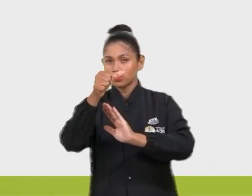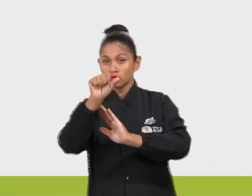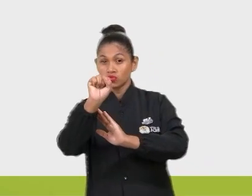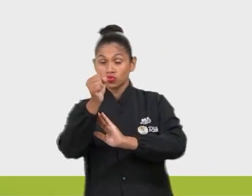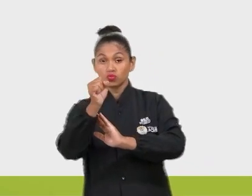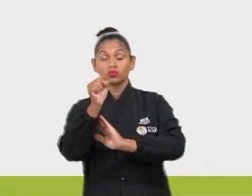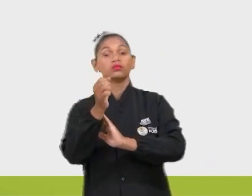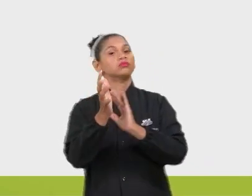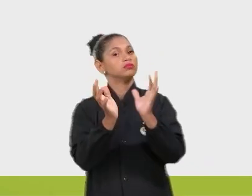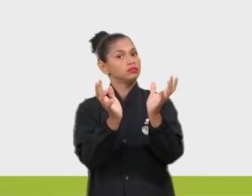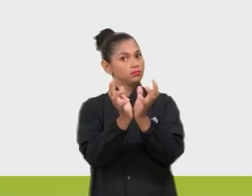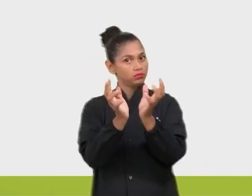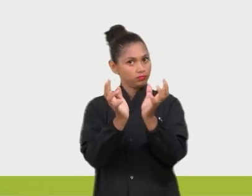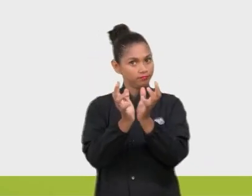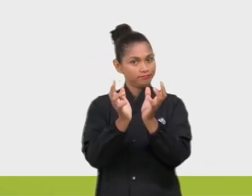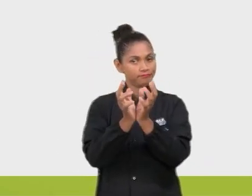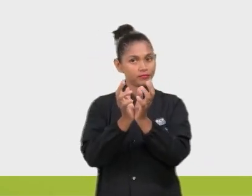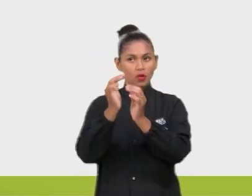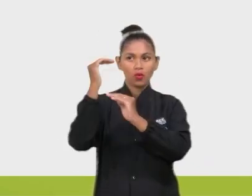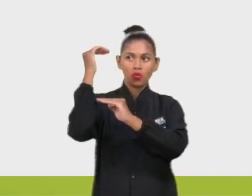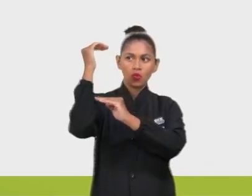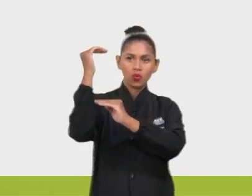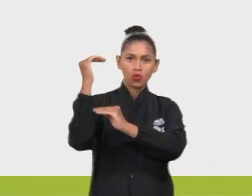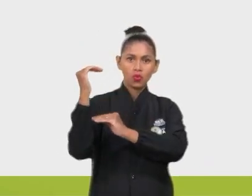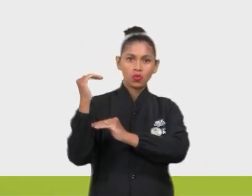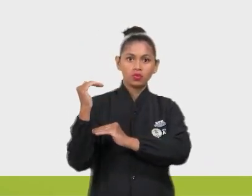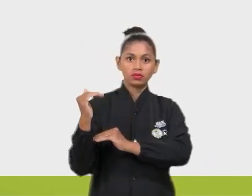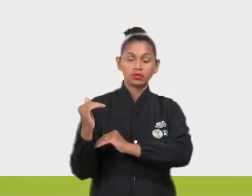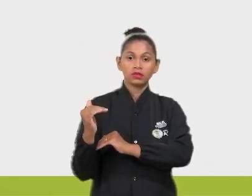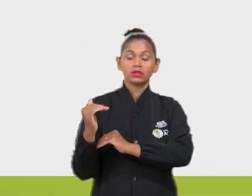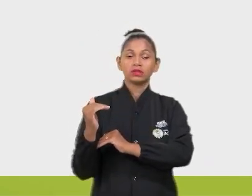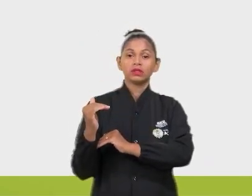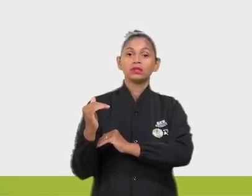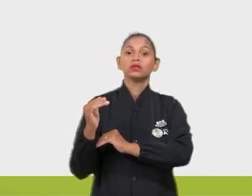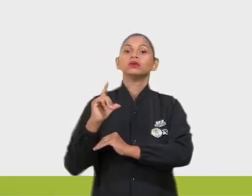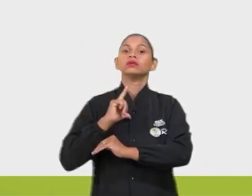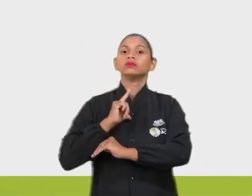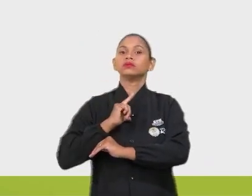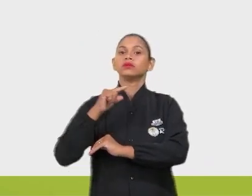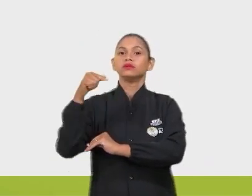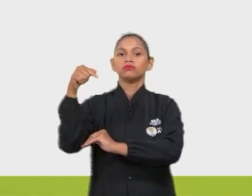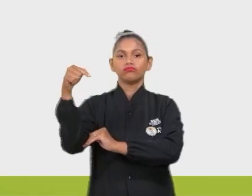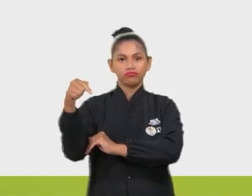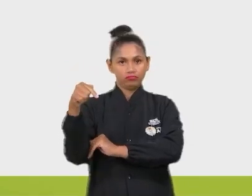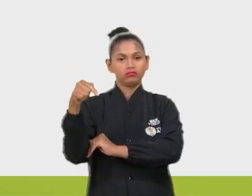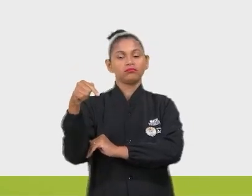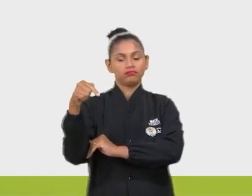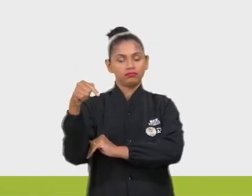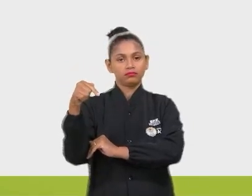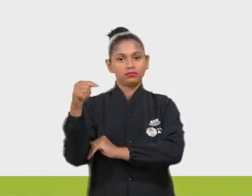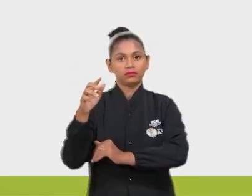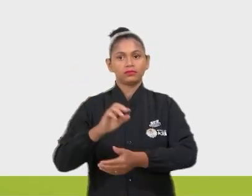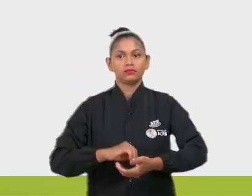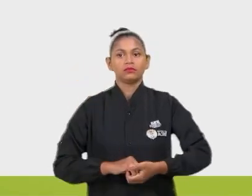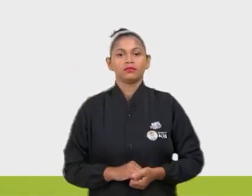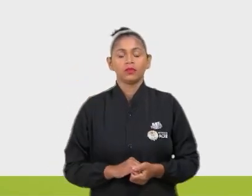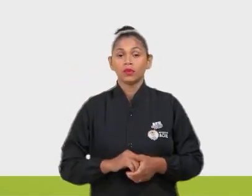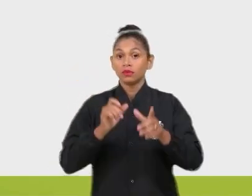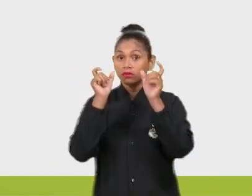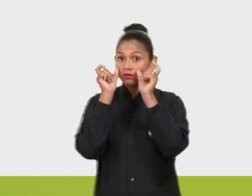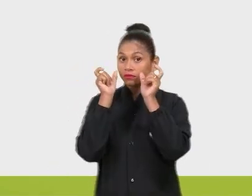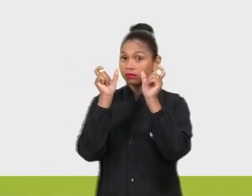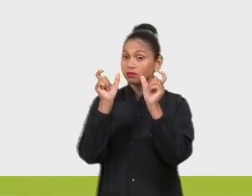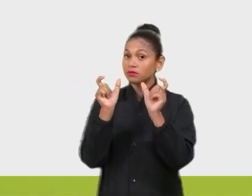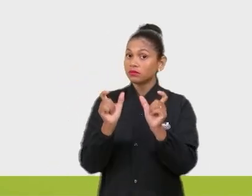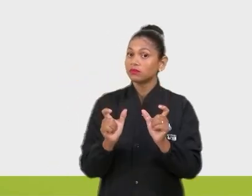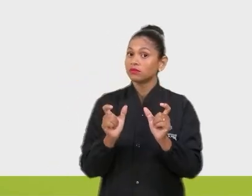grupos. Já os períodos, vamos ter aí um total de 7 períodos. Se a gente observar bem, a